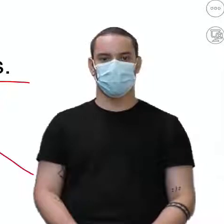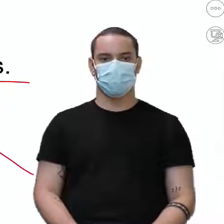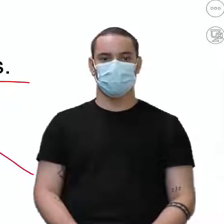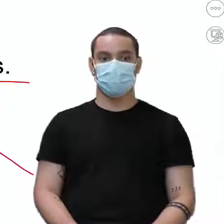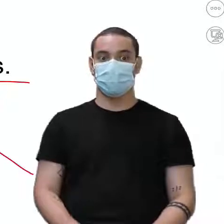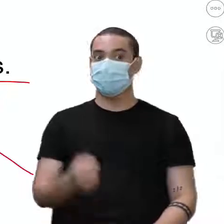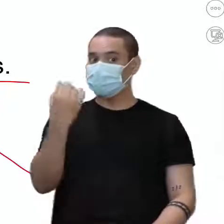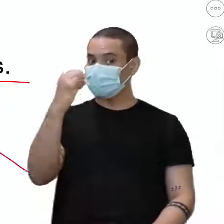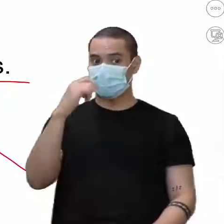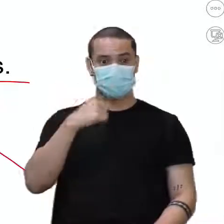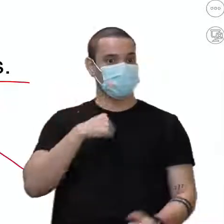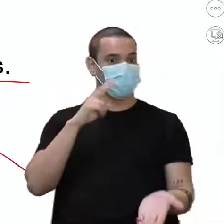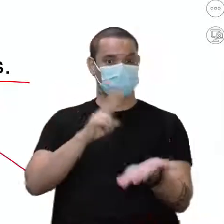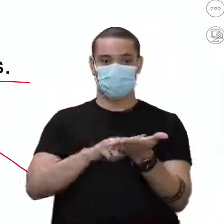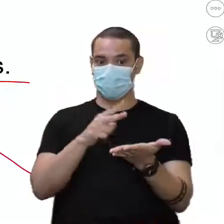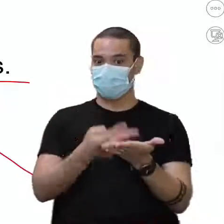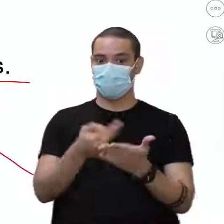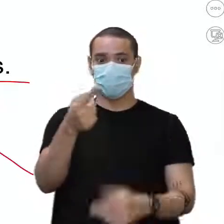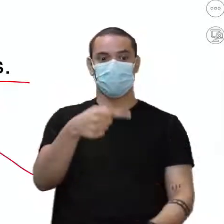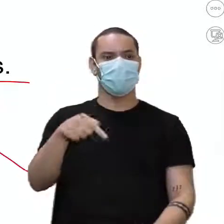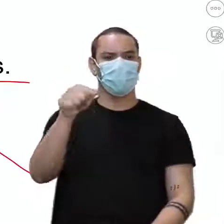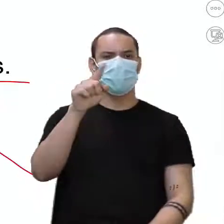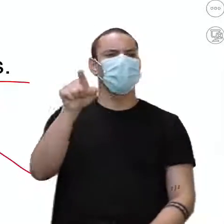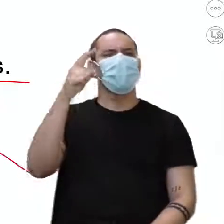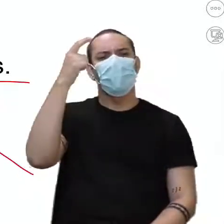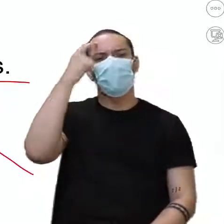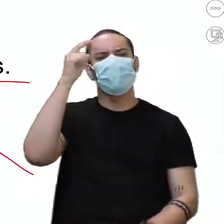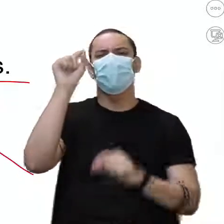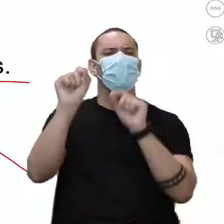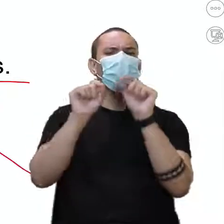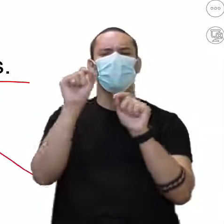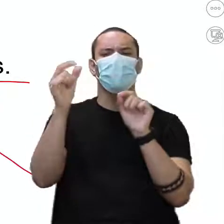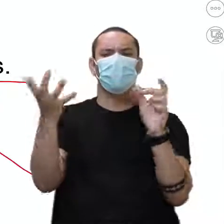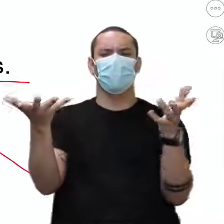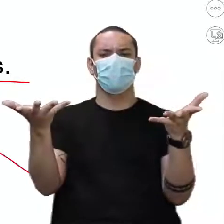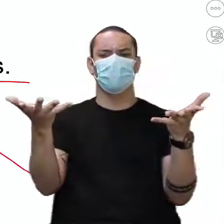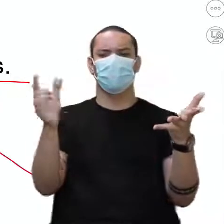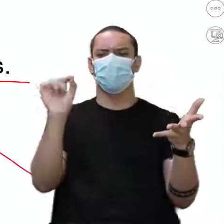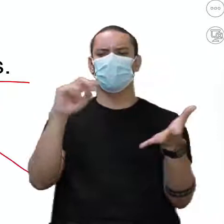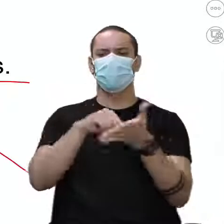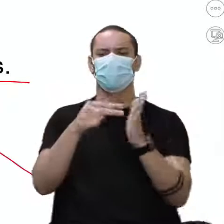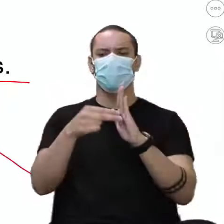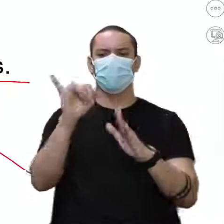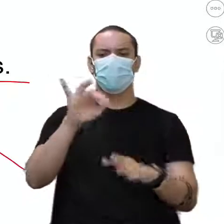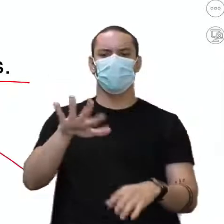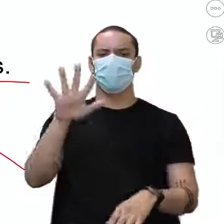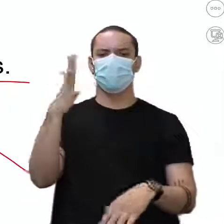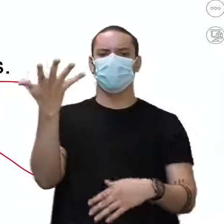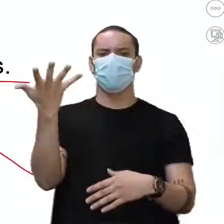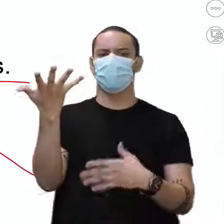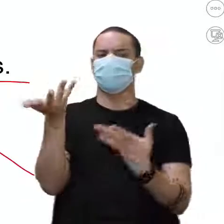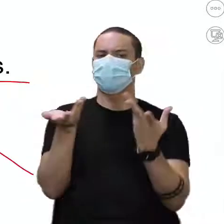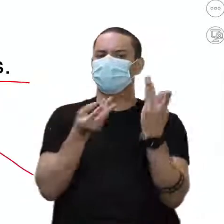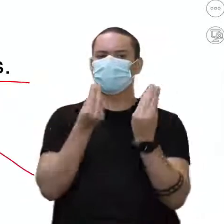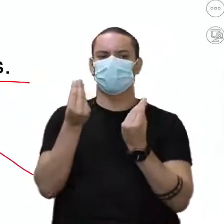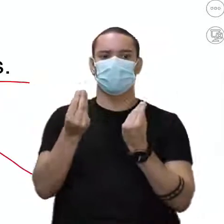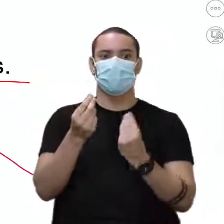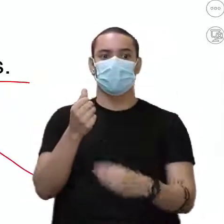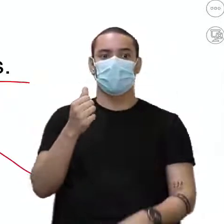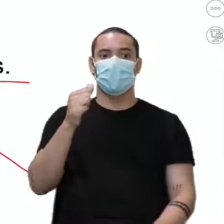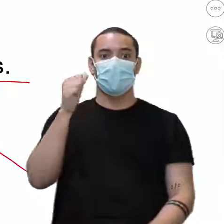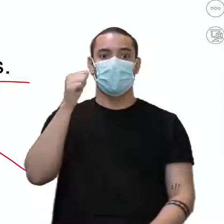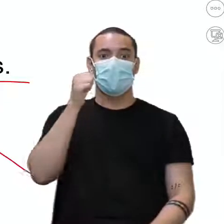Se eu não traduzisse isso para vocês, vocês pensariam o quê? Do que se trata essa imagem? Pensa bem, a mulher